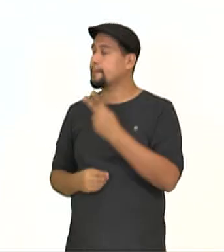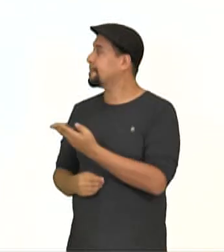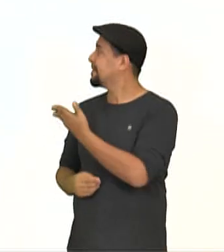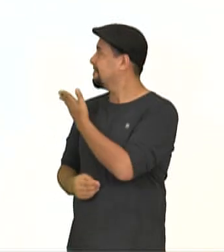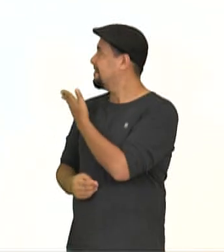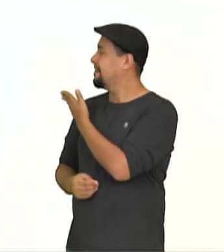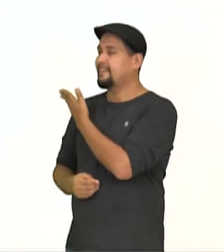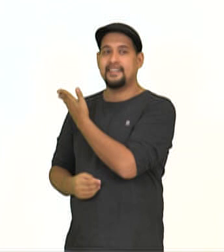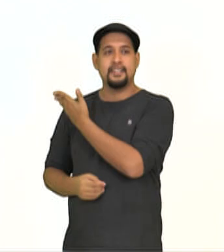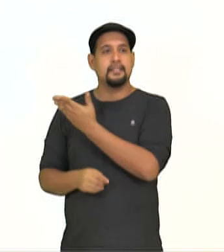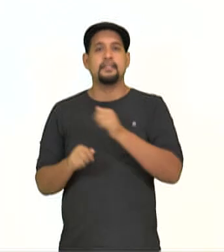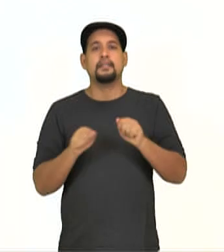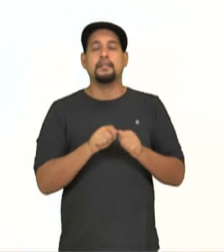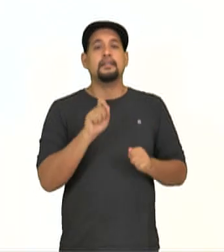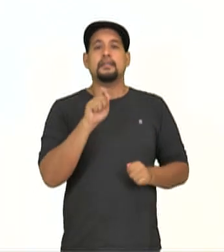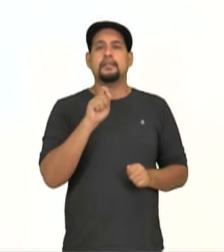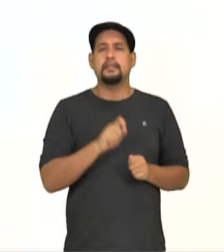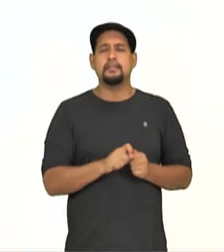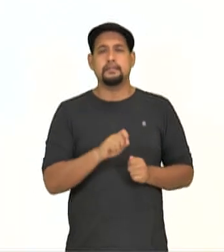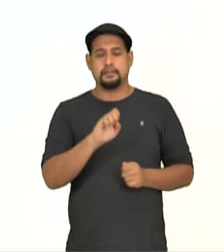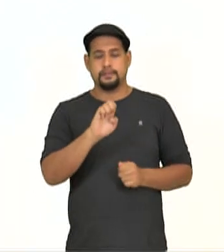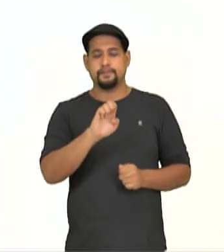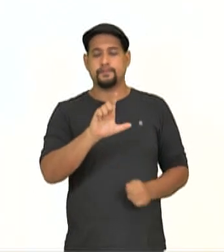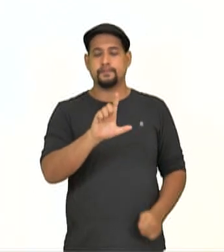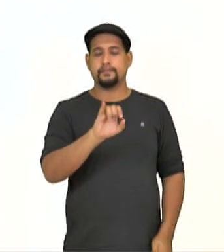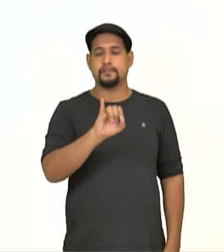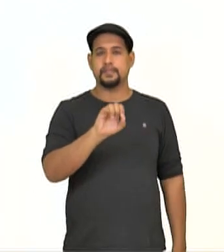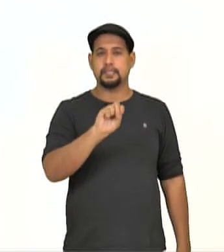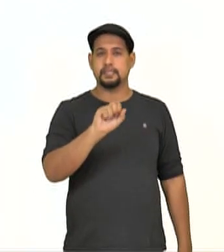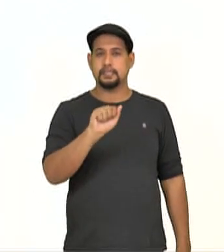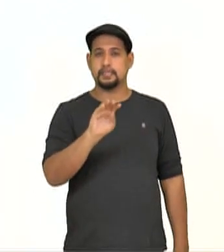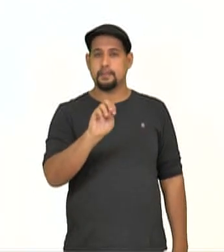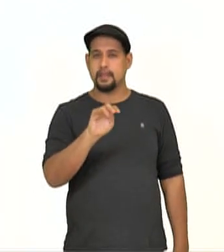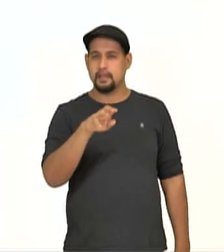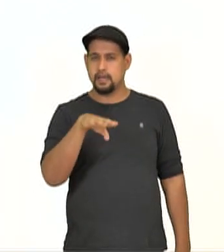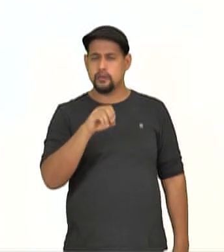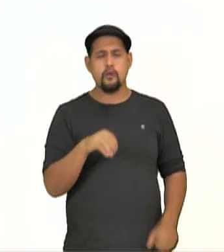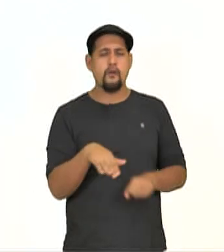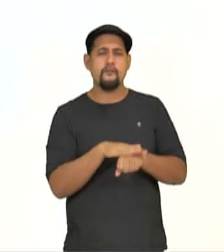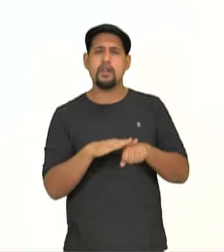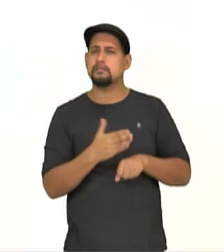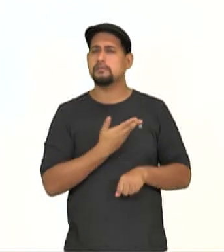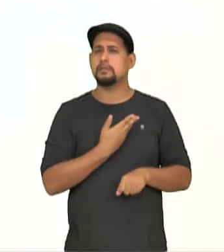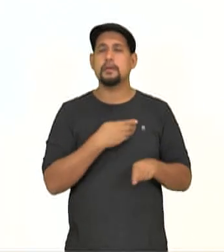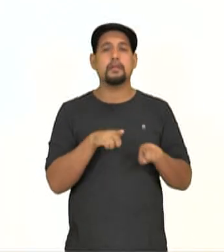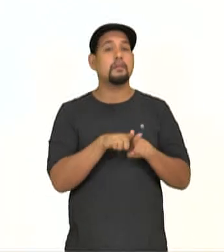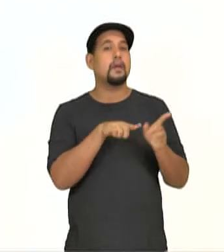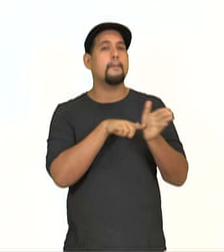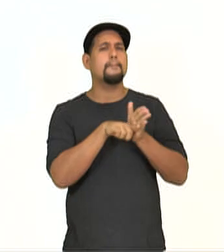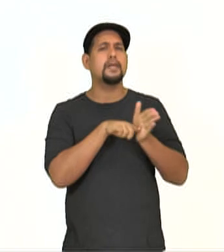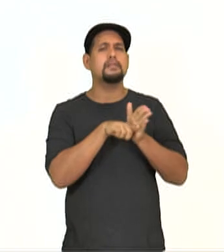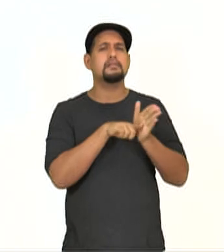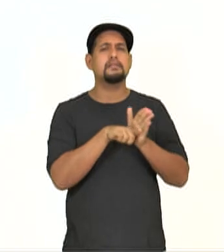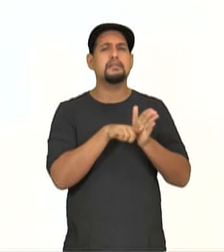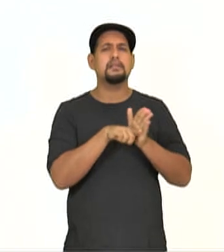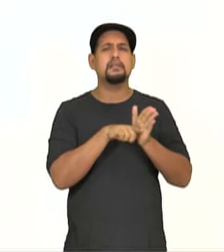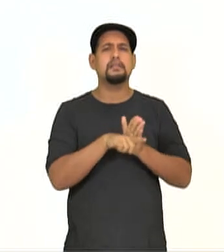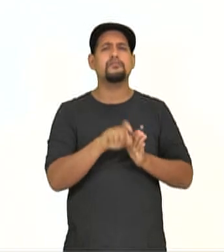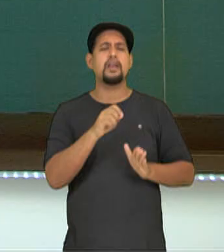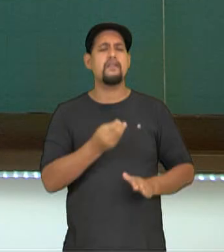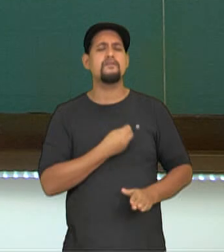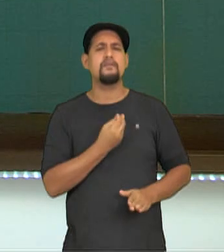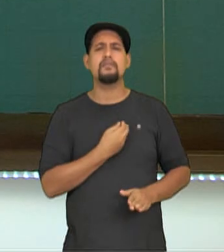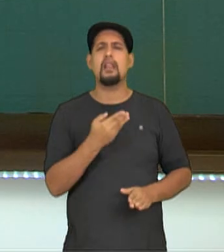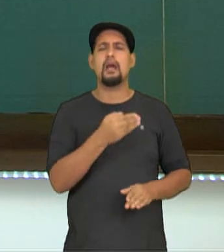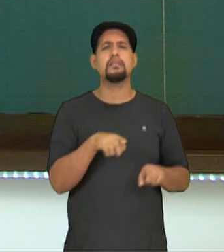principal dramaturgo da era elisabetana. Converse com um ou dois colegas e pesquisem quem reinava nesse